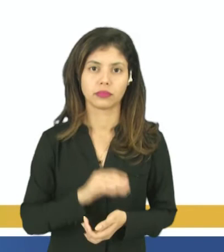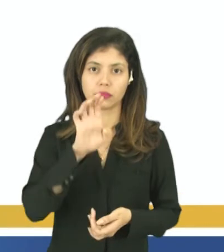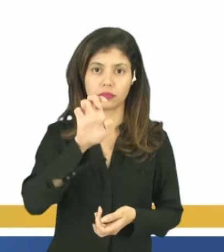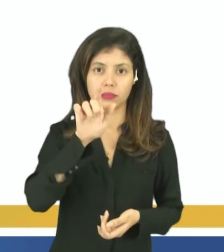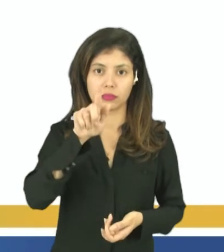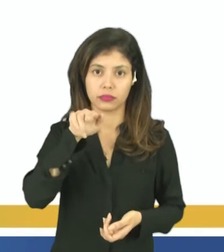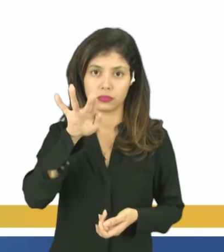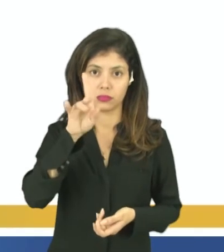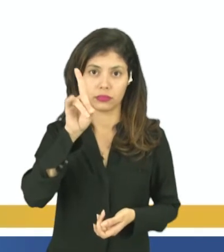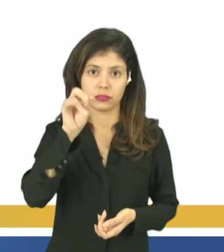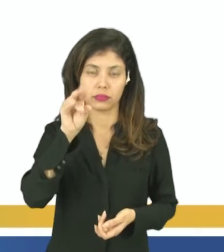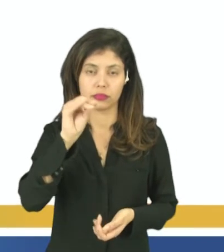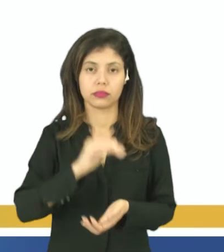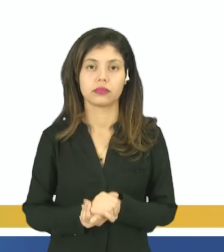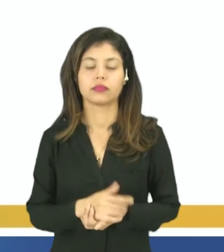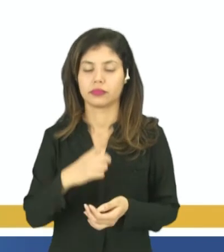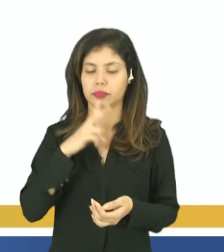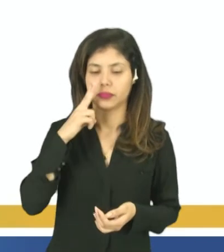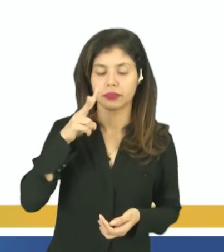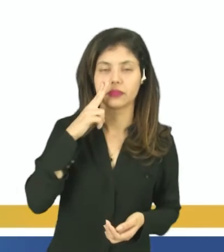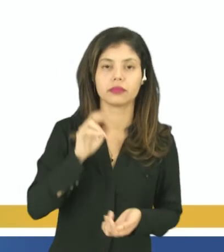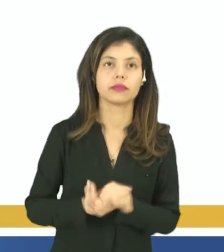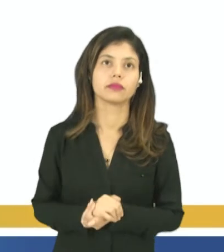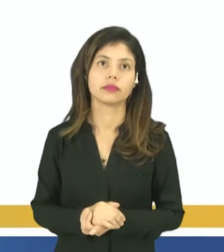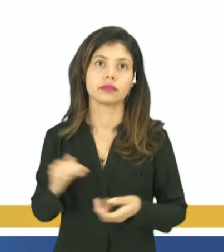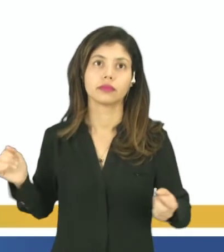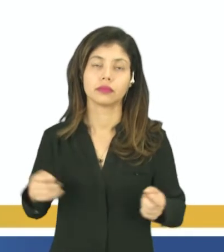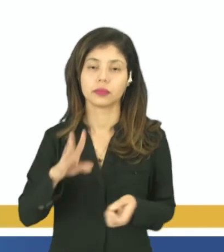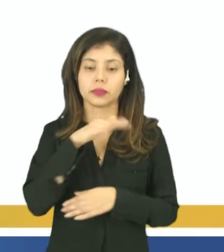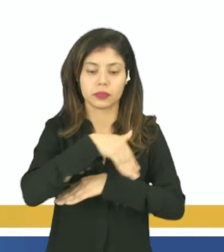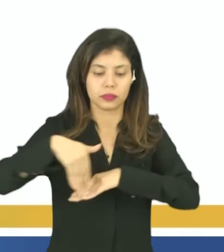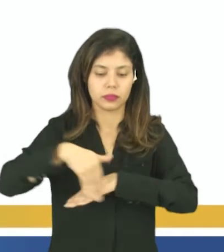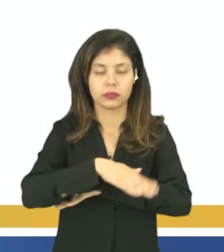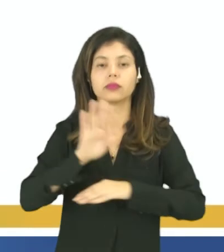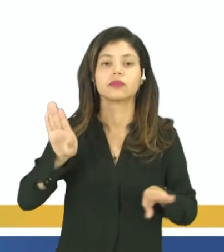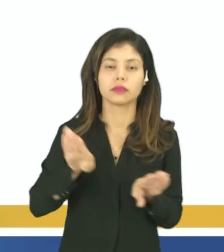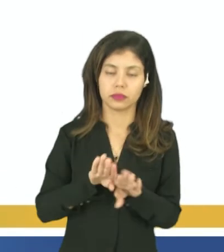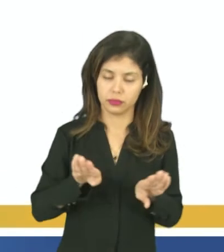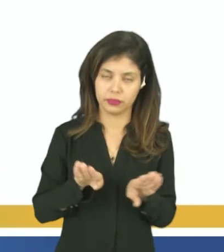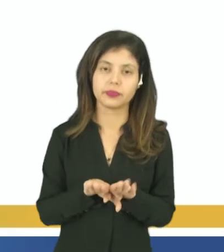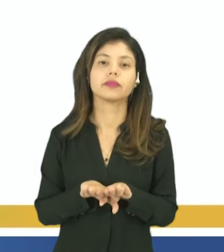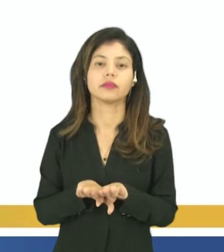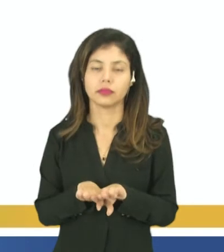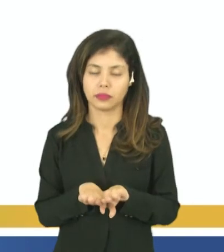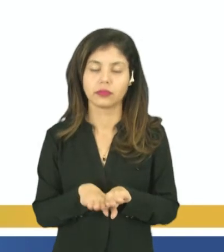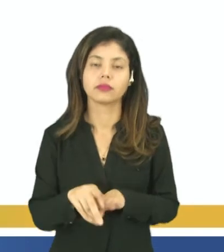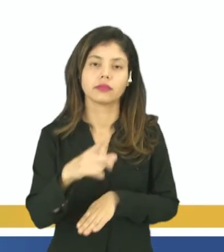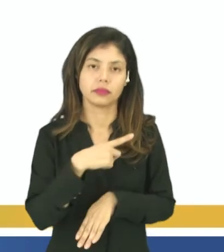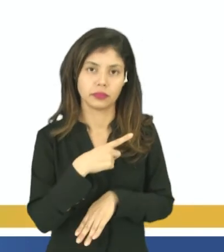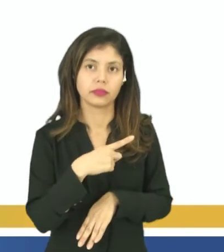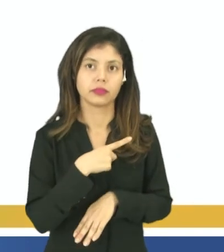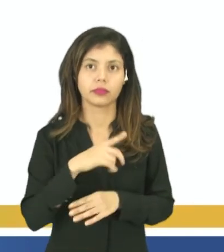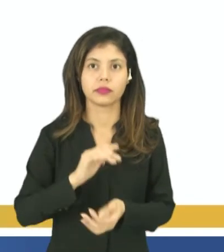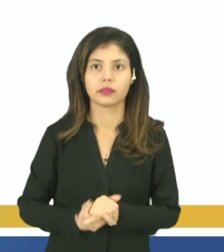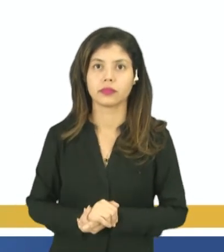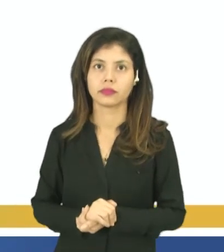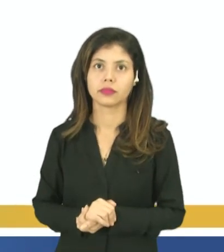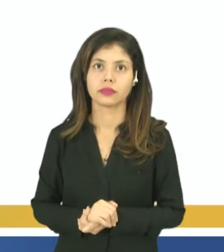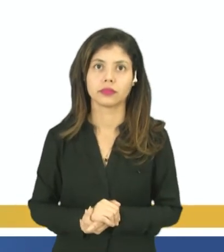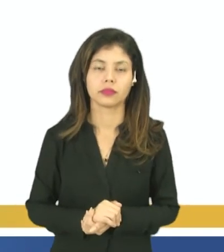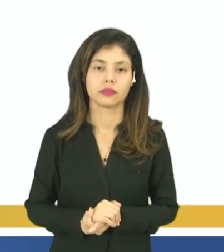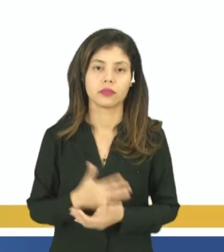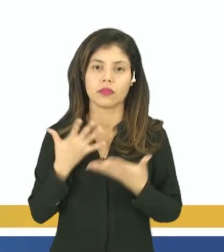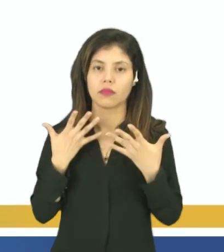nós vimos manifestantes indo para as ruas também em função de terem recusa